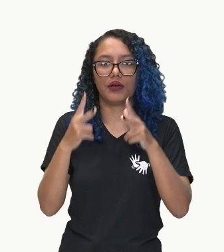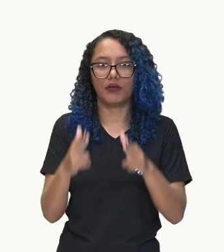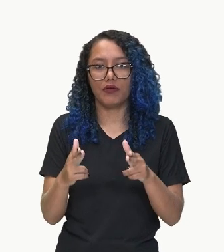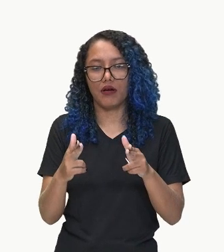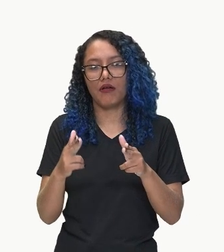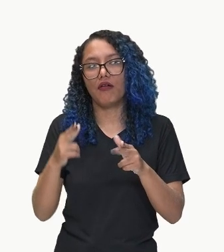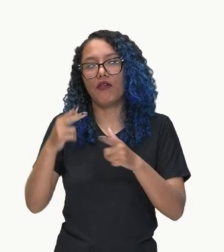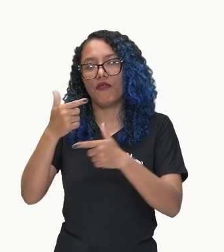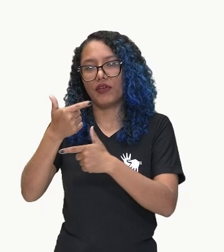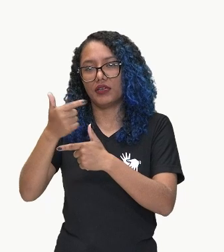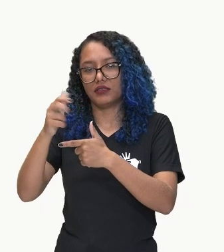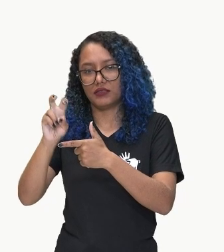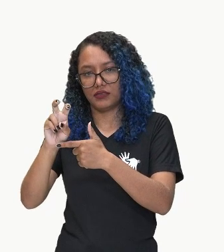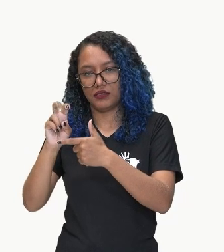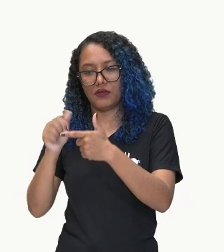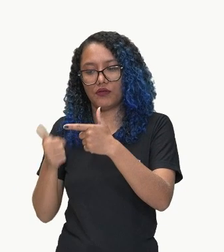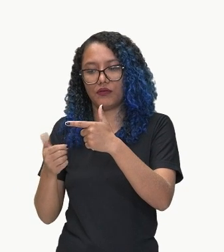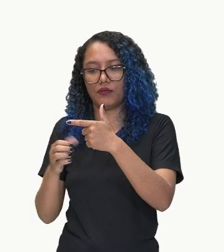que